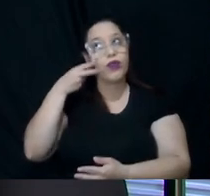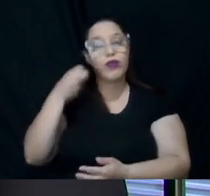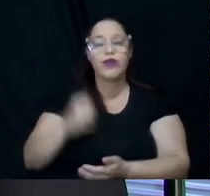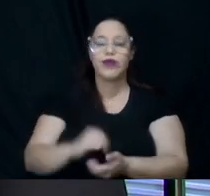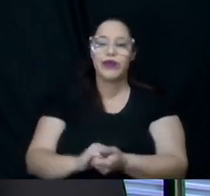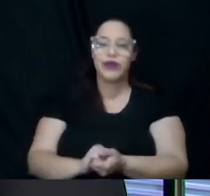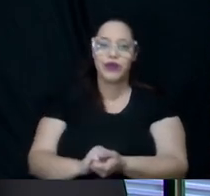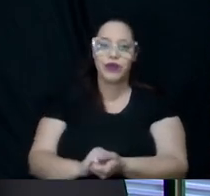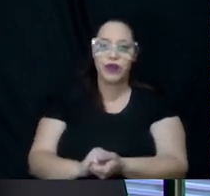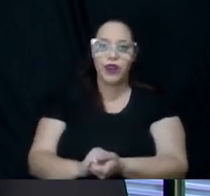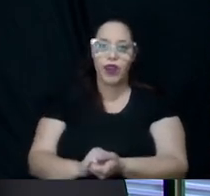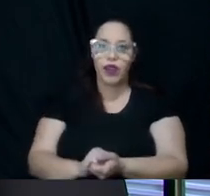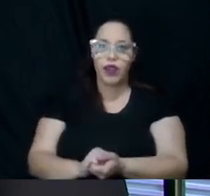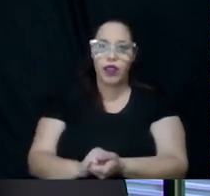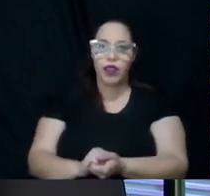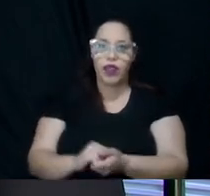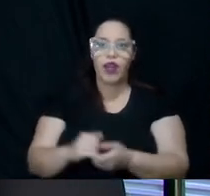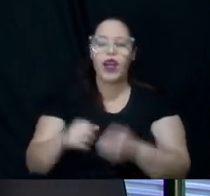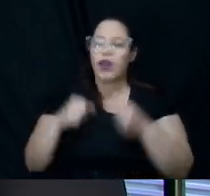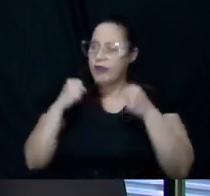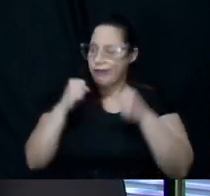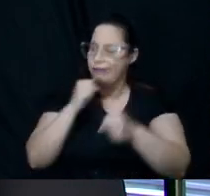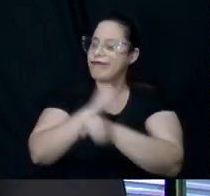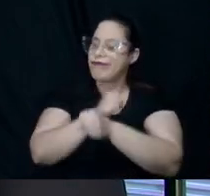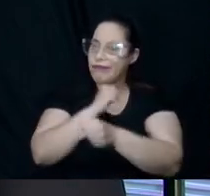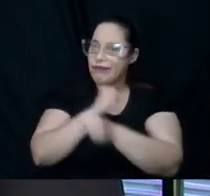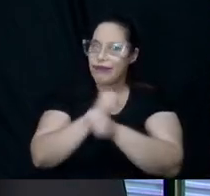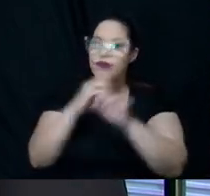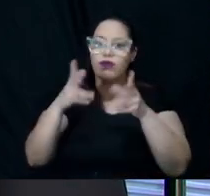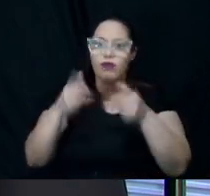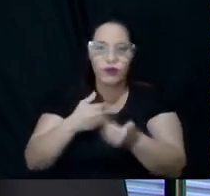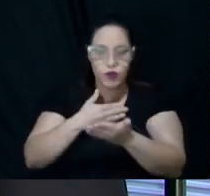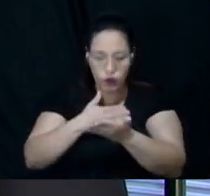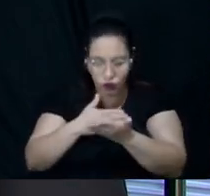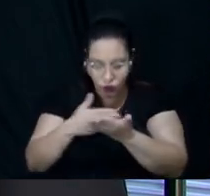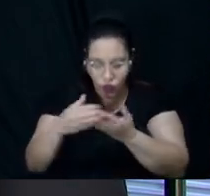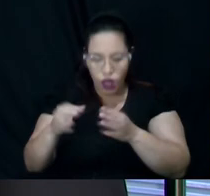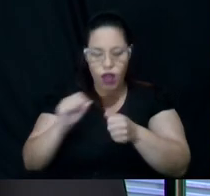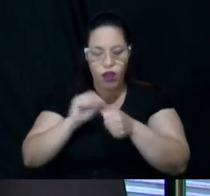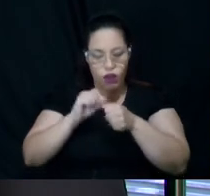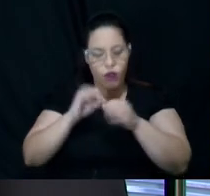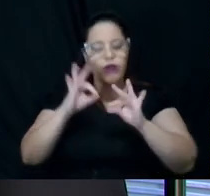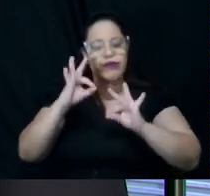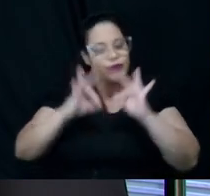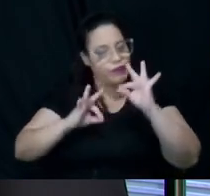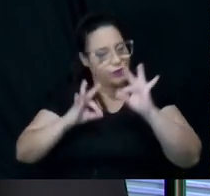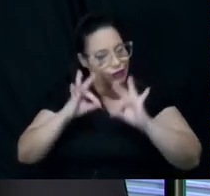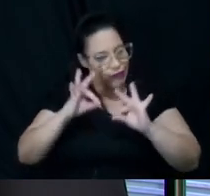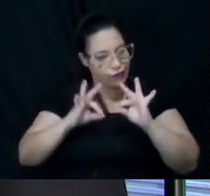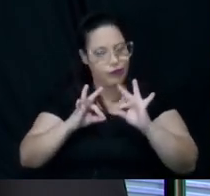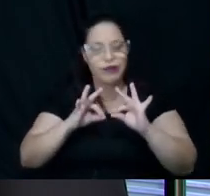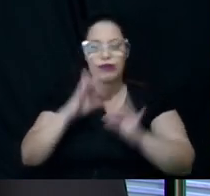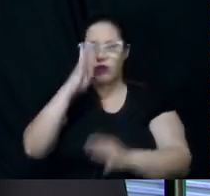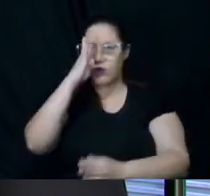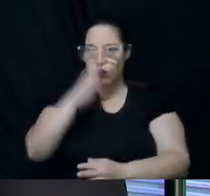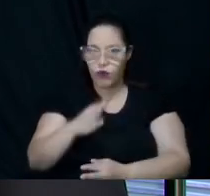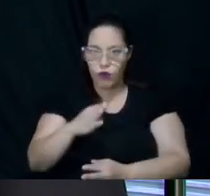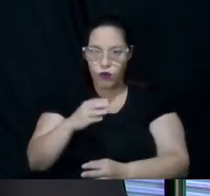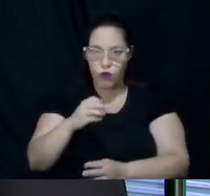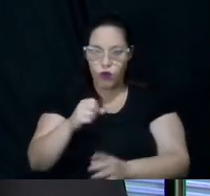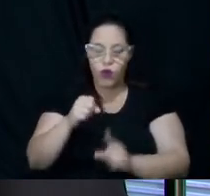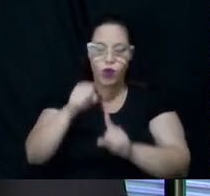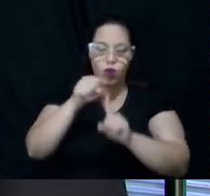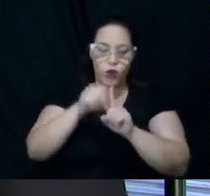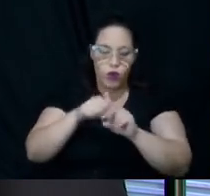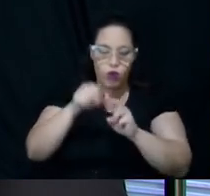gente espera, na verdade, que todo mundo faça um planejamento financeiro, principalmente no último mês do ano, dos